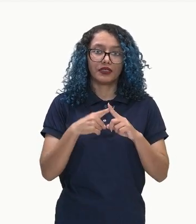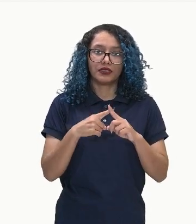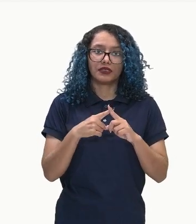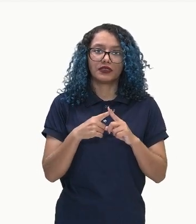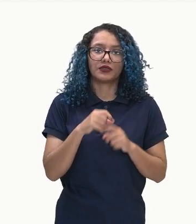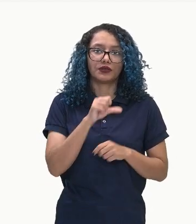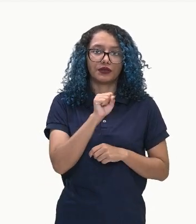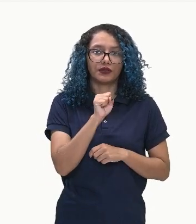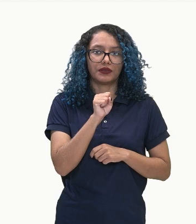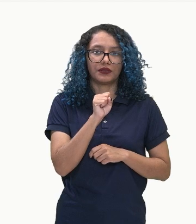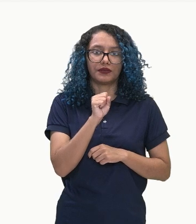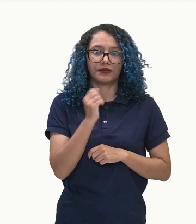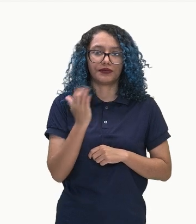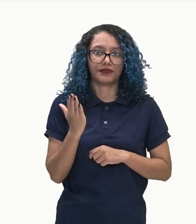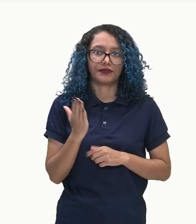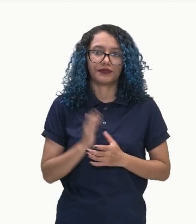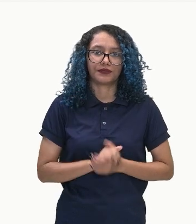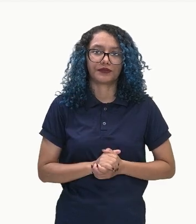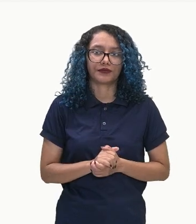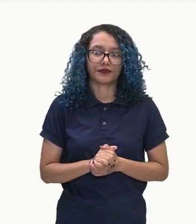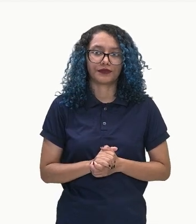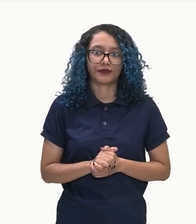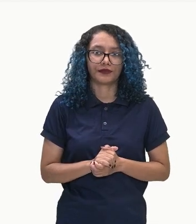multiplicado por 8 metros.